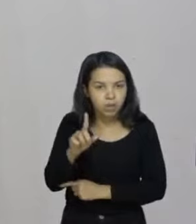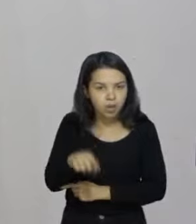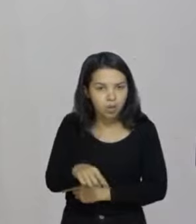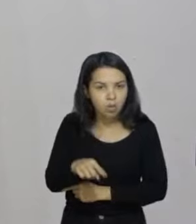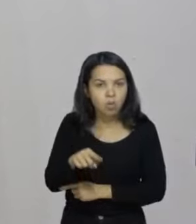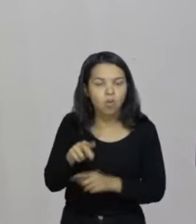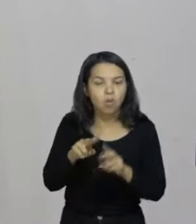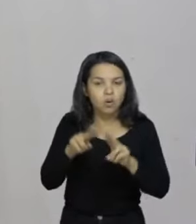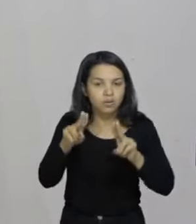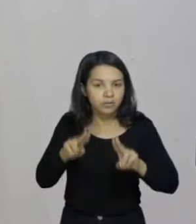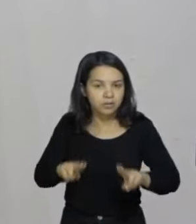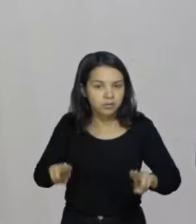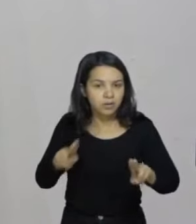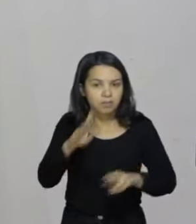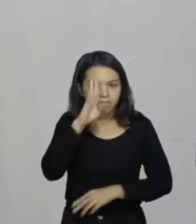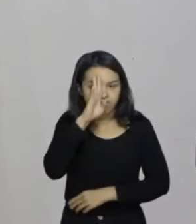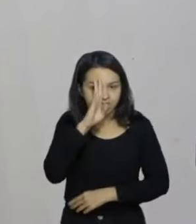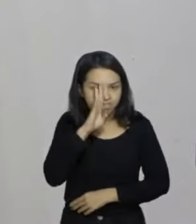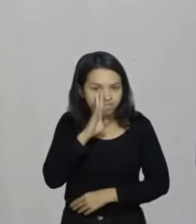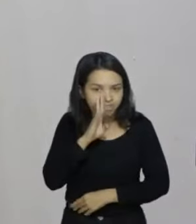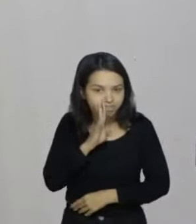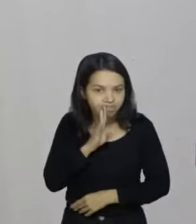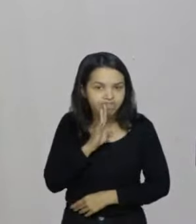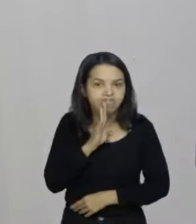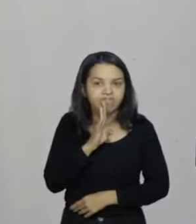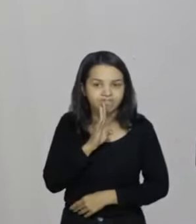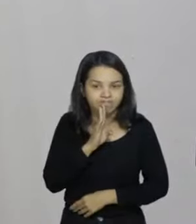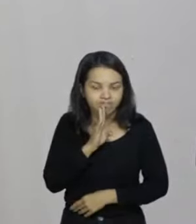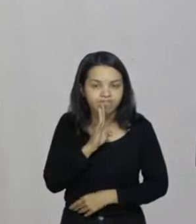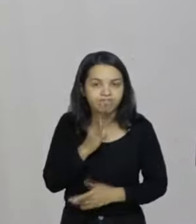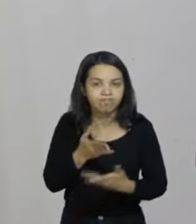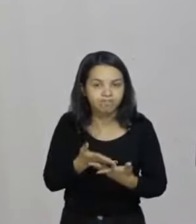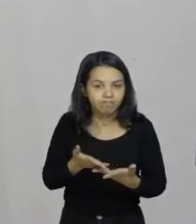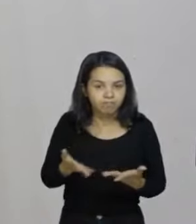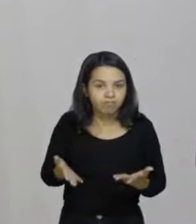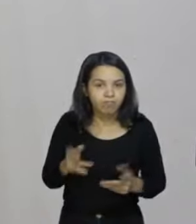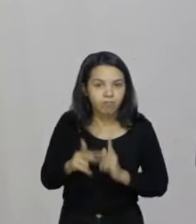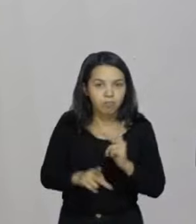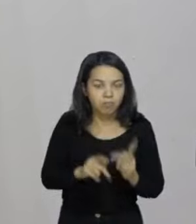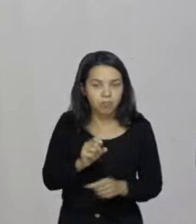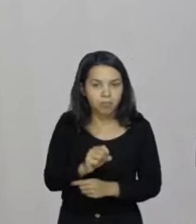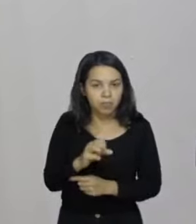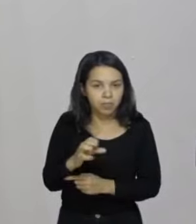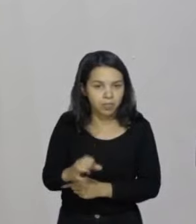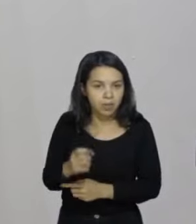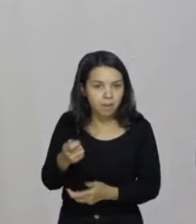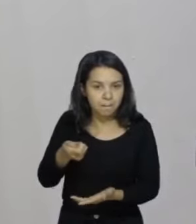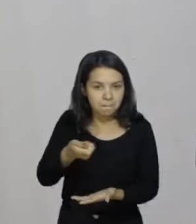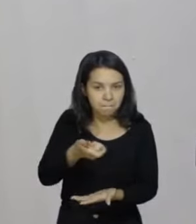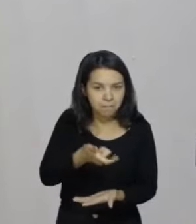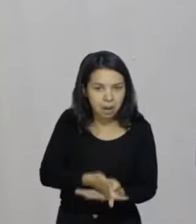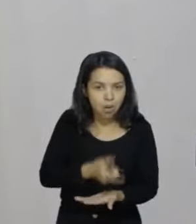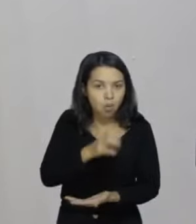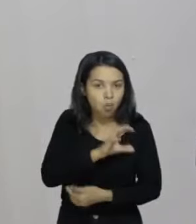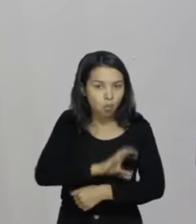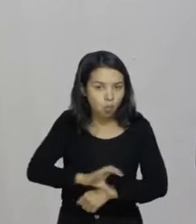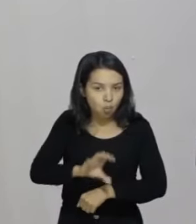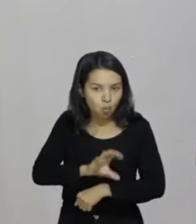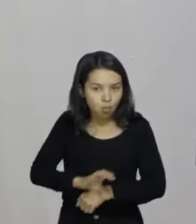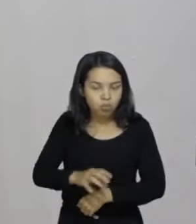gratuita gratuita para aquele Catarinense que não pode pagar o curso